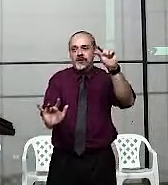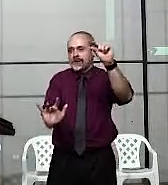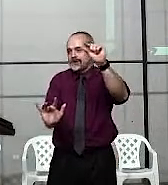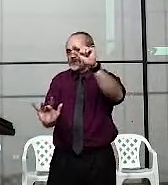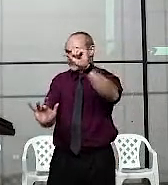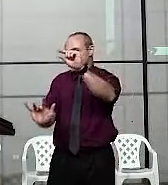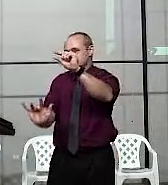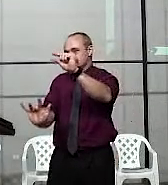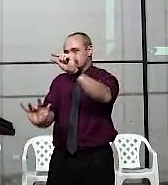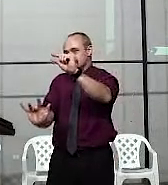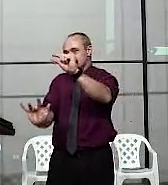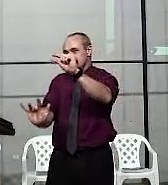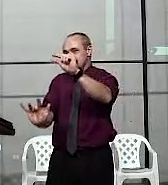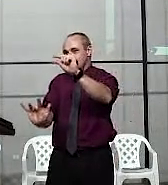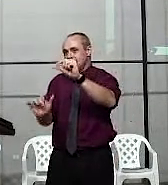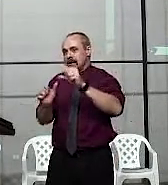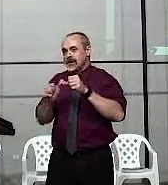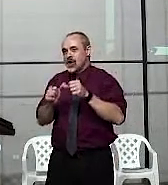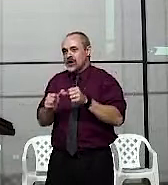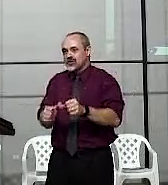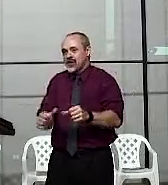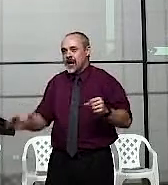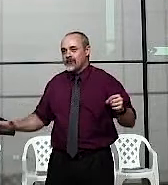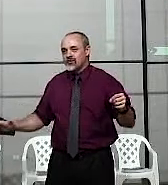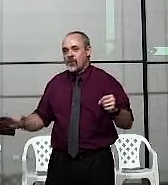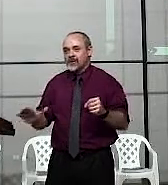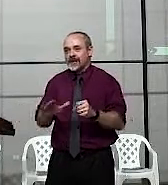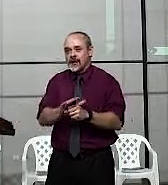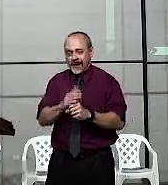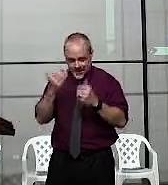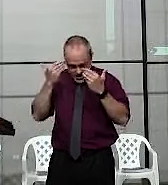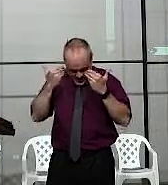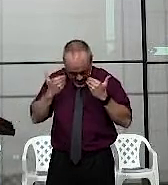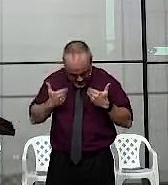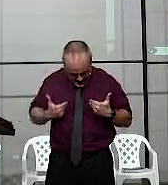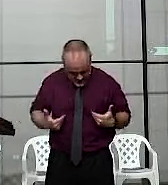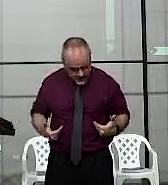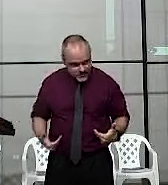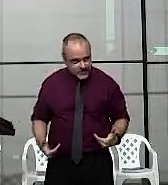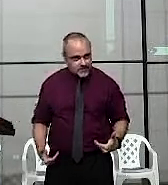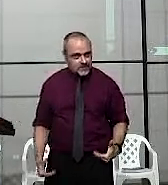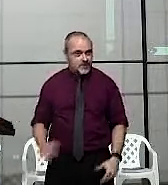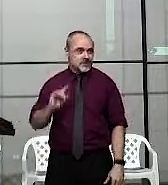Somente um pouquinho. E nós ficamos completamente